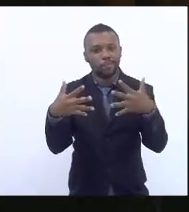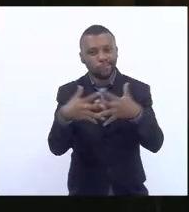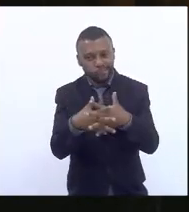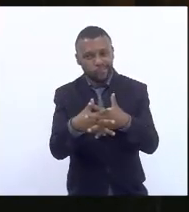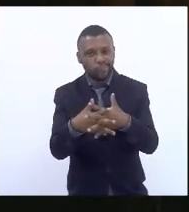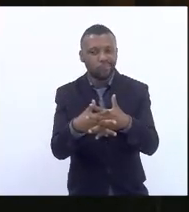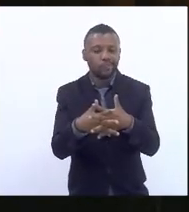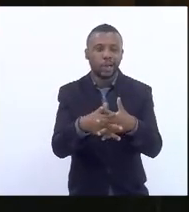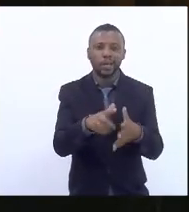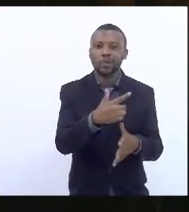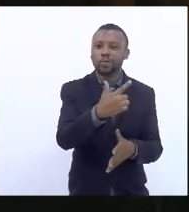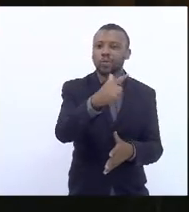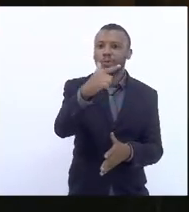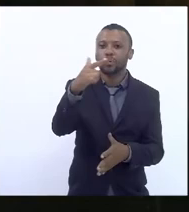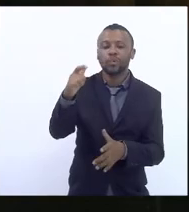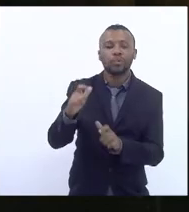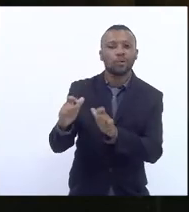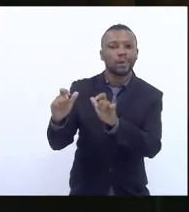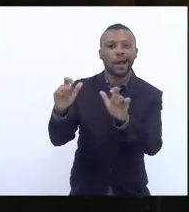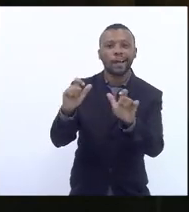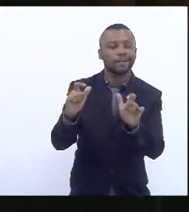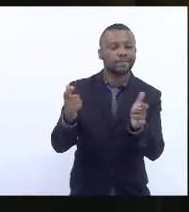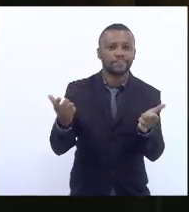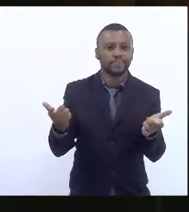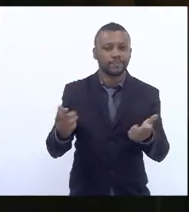outros lugares, em outros hemisférios.